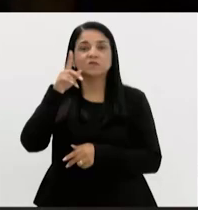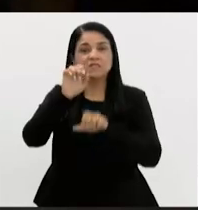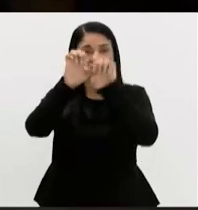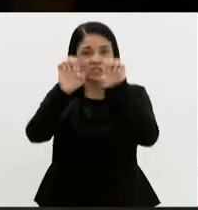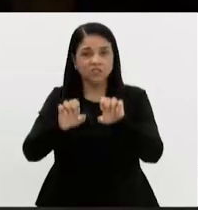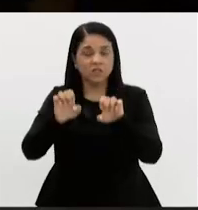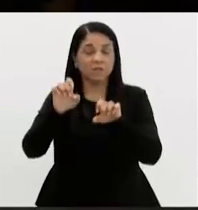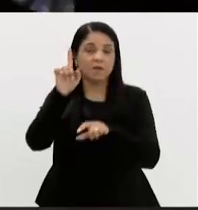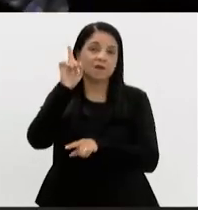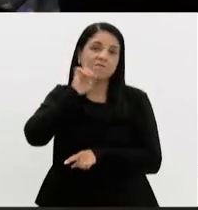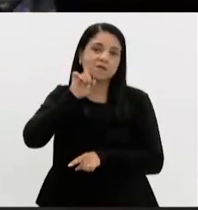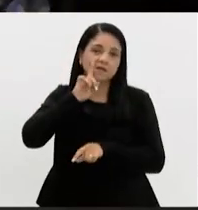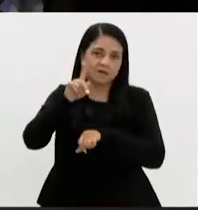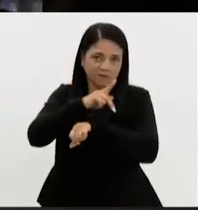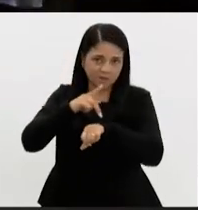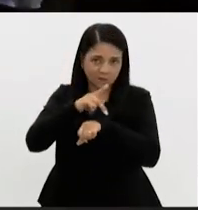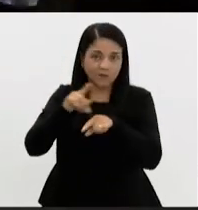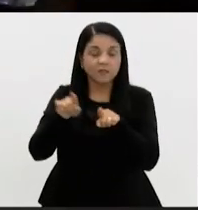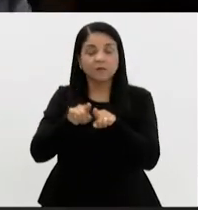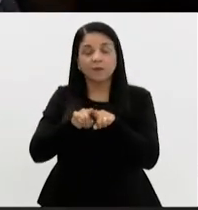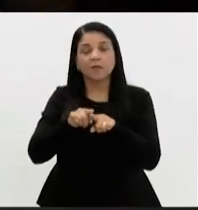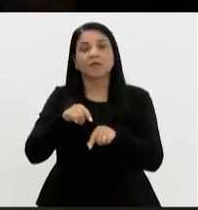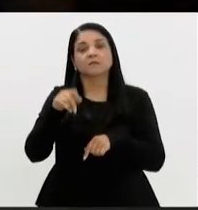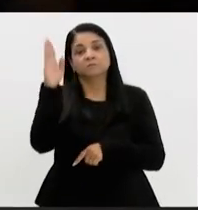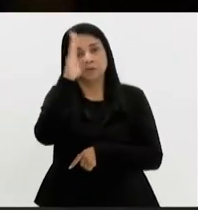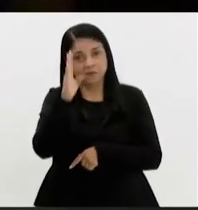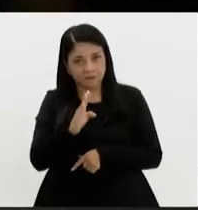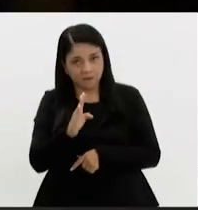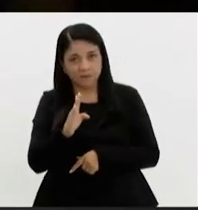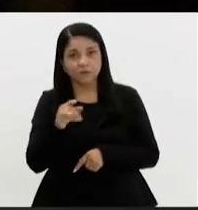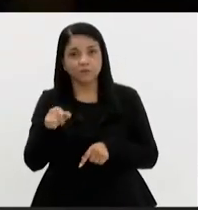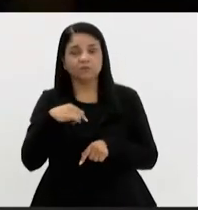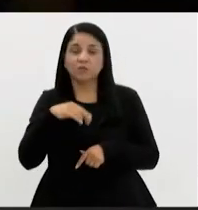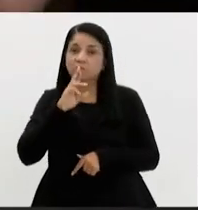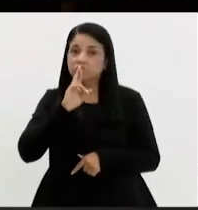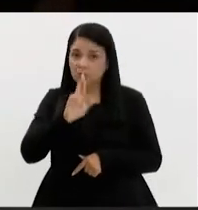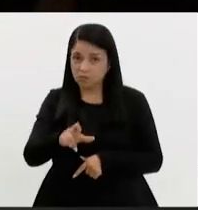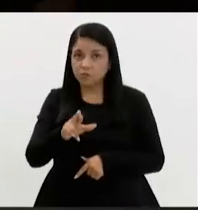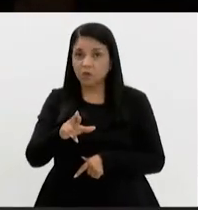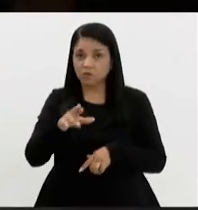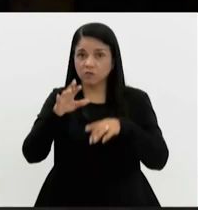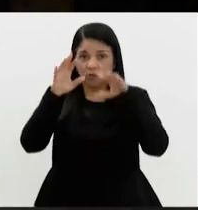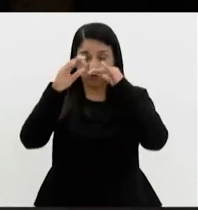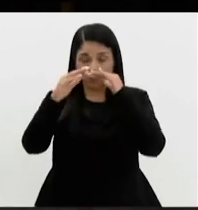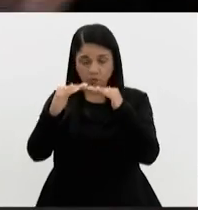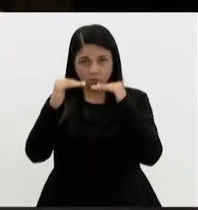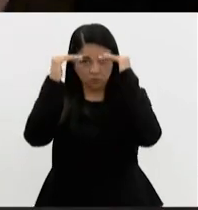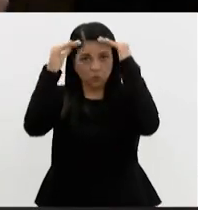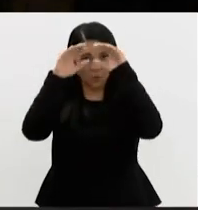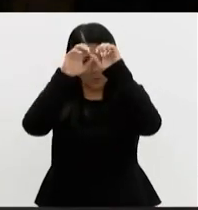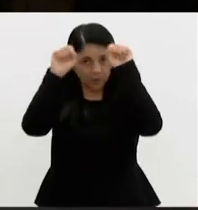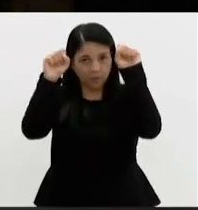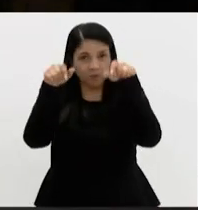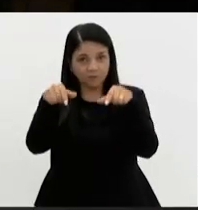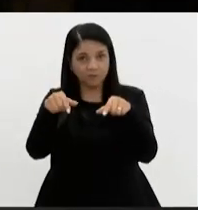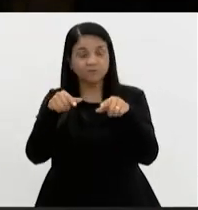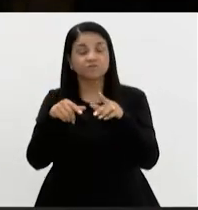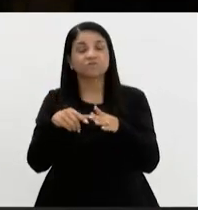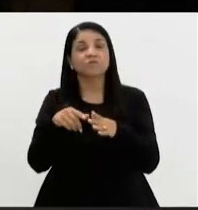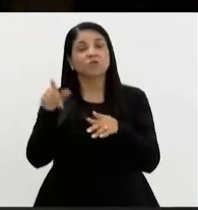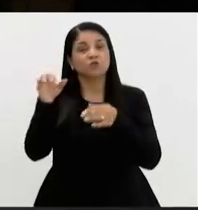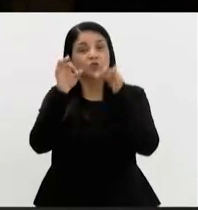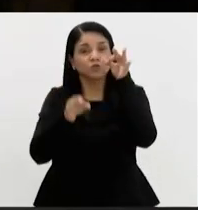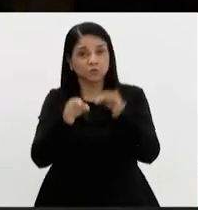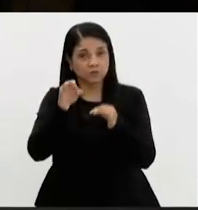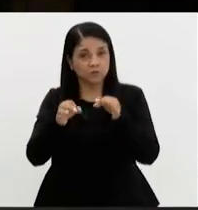brasileiro dizer que ambos deram respostas o Supremo tem dado a resposta o judiciário americano tem aplicado penas